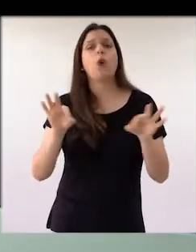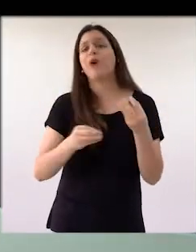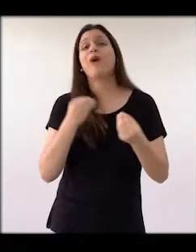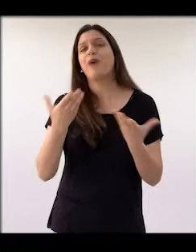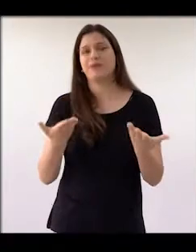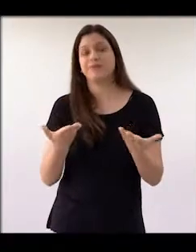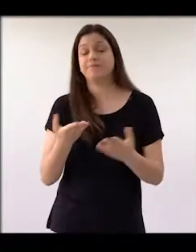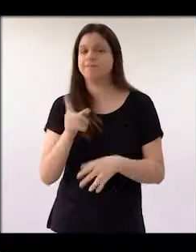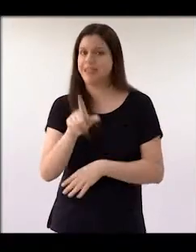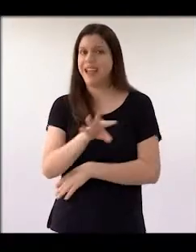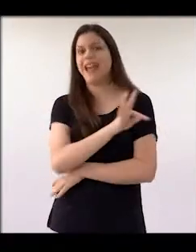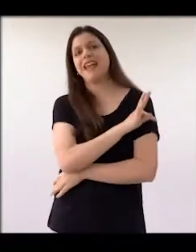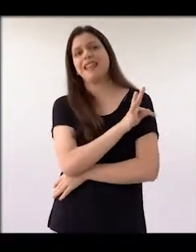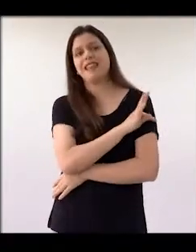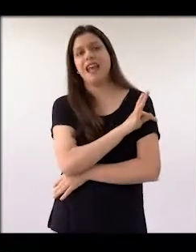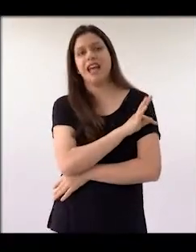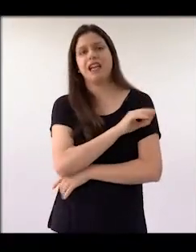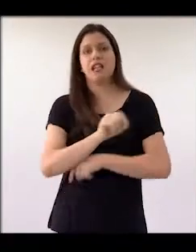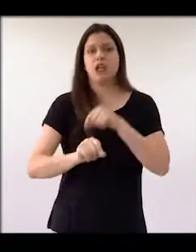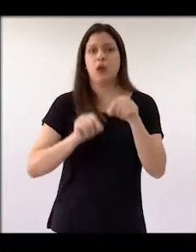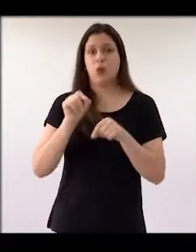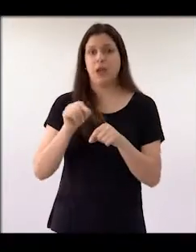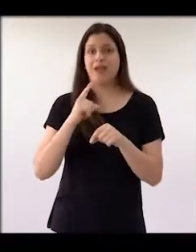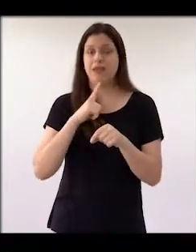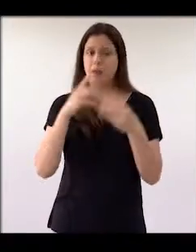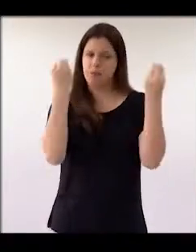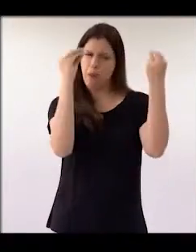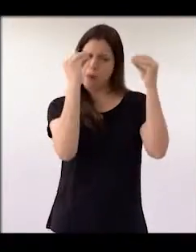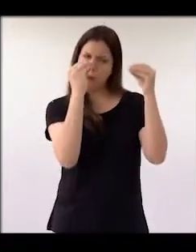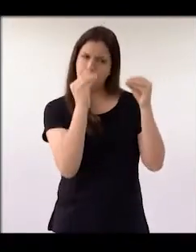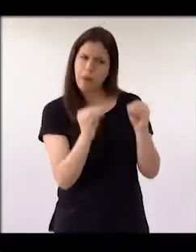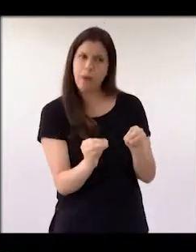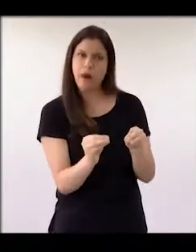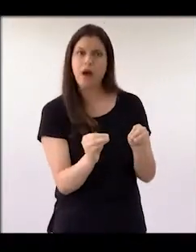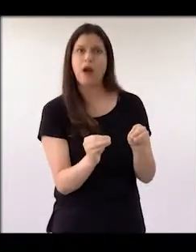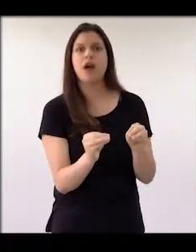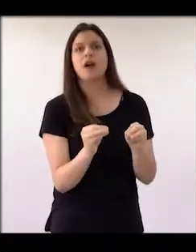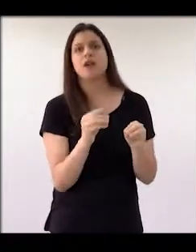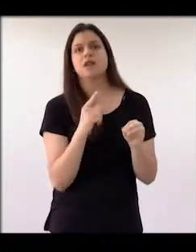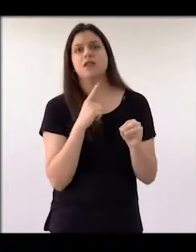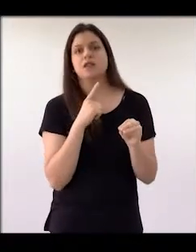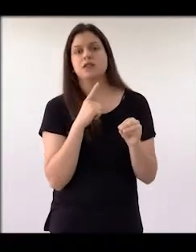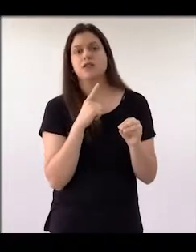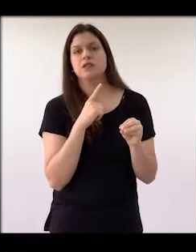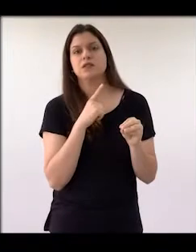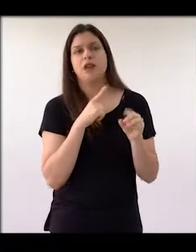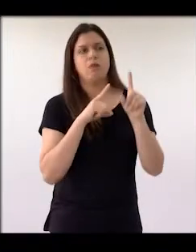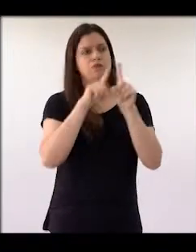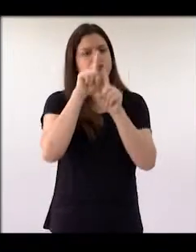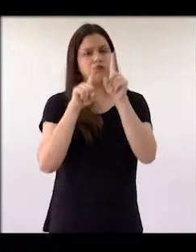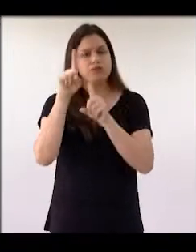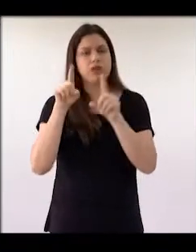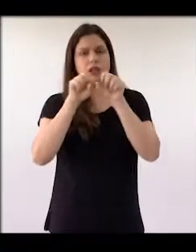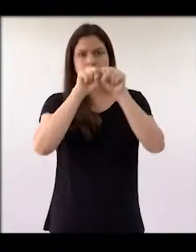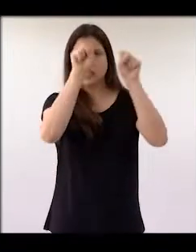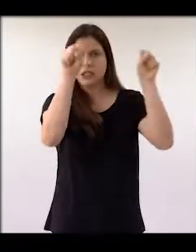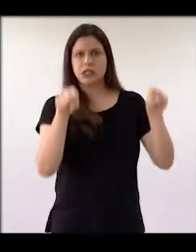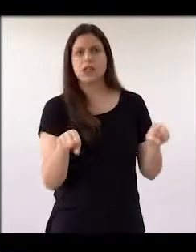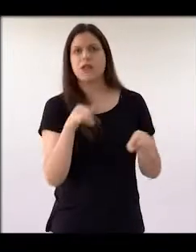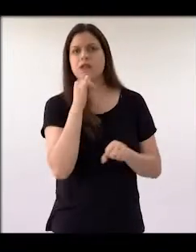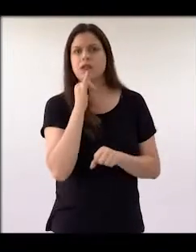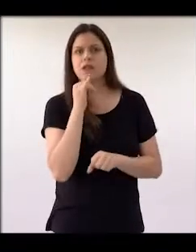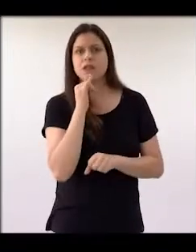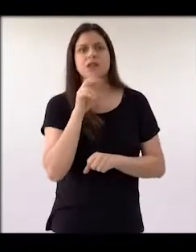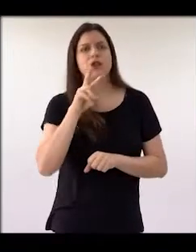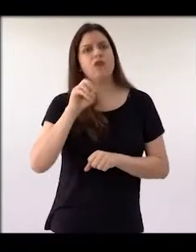eficiente? Então, essa técnica, ela permite, através desse banco de dados, né, eu seleciono as variáveis, que seria dados do meu sistema,